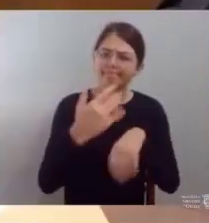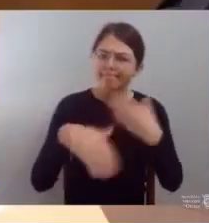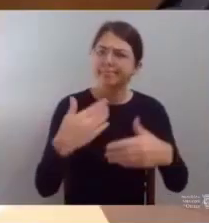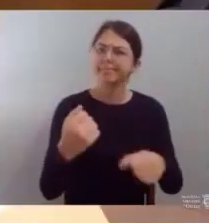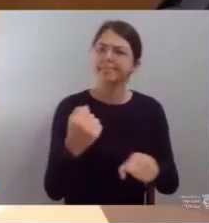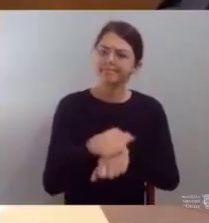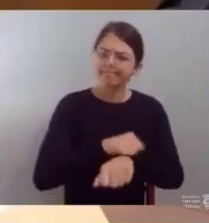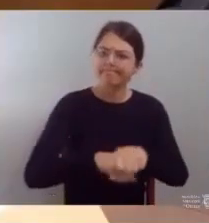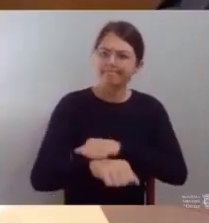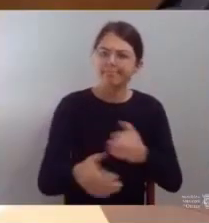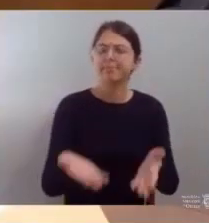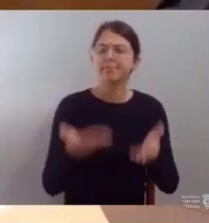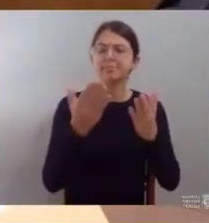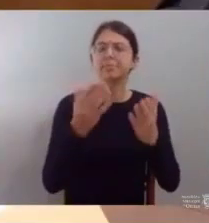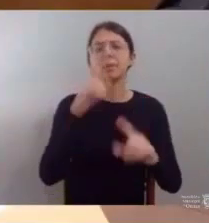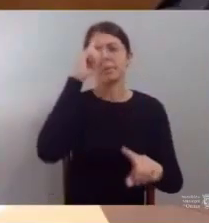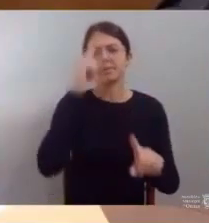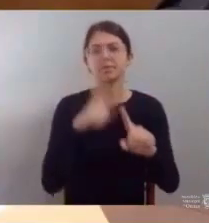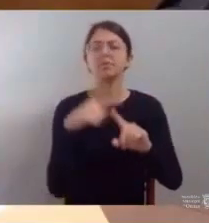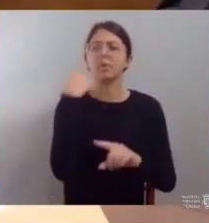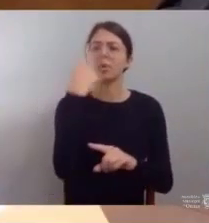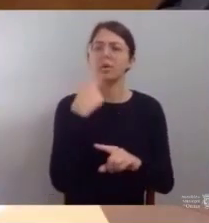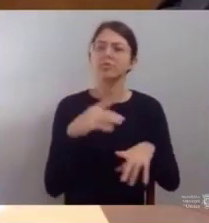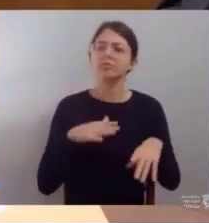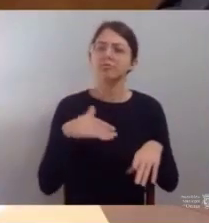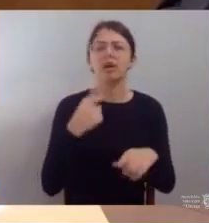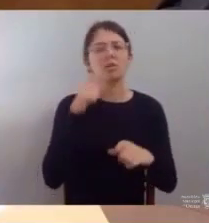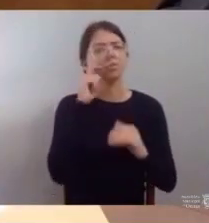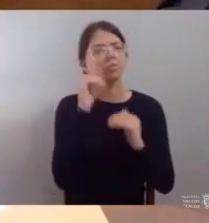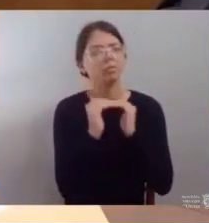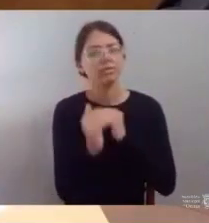capazes de tornar o Oeiras um concelho mais sustentável